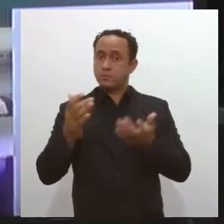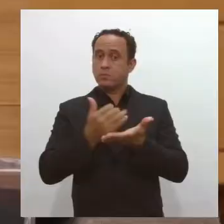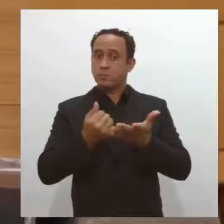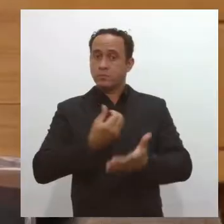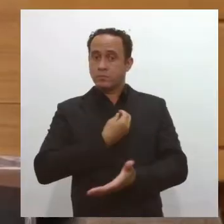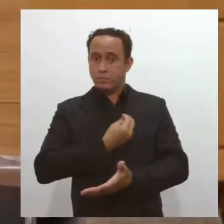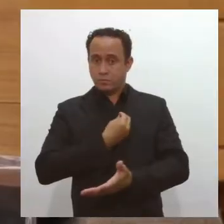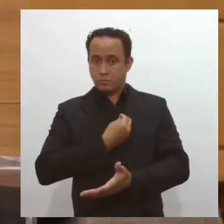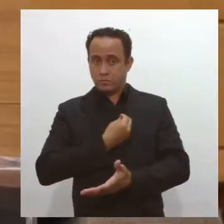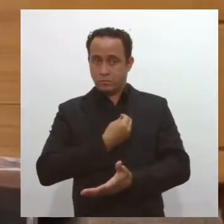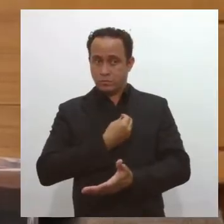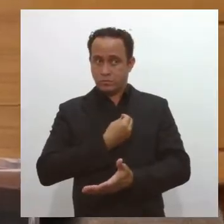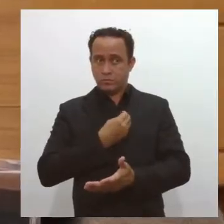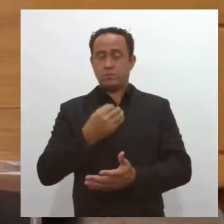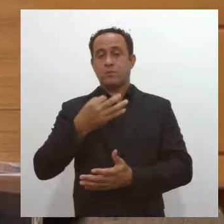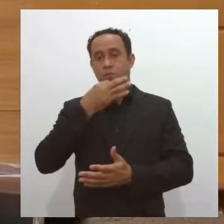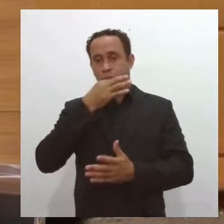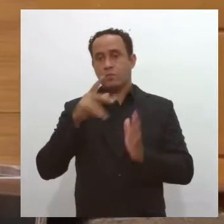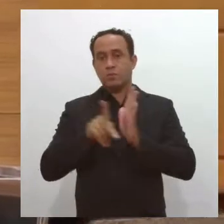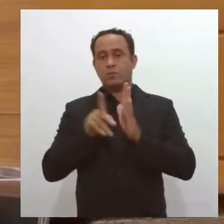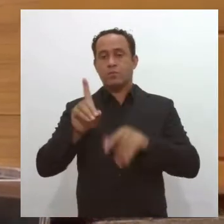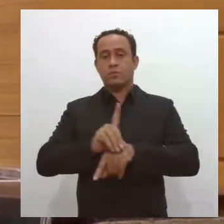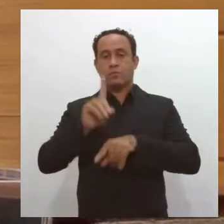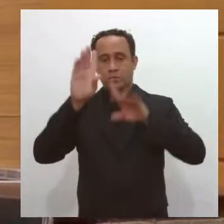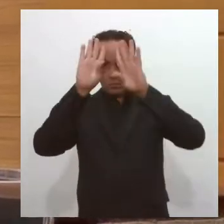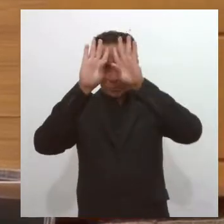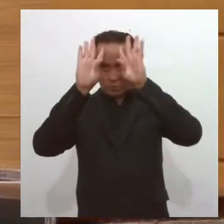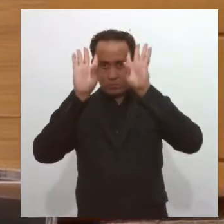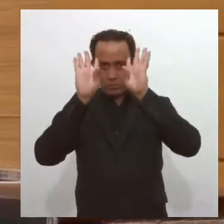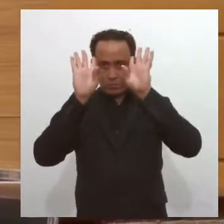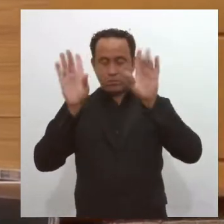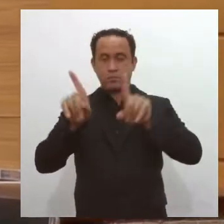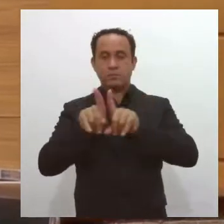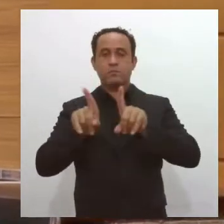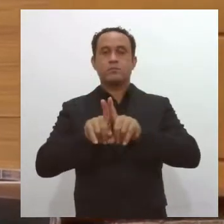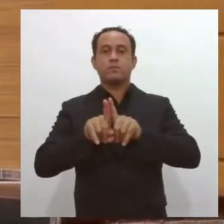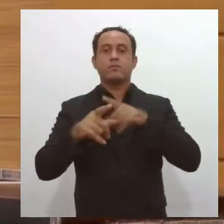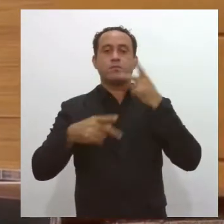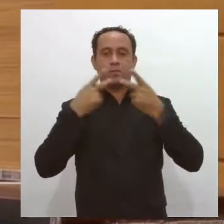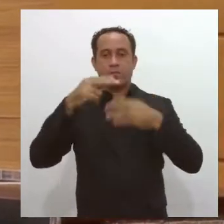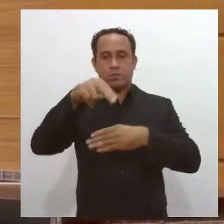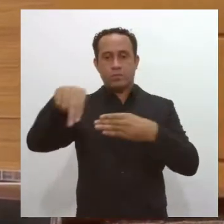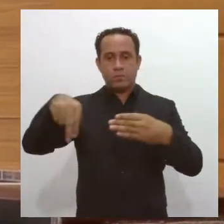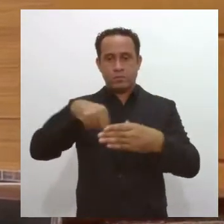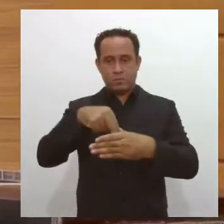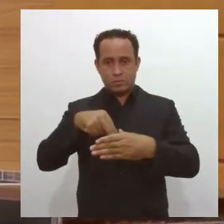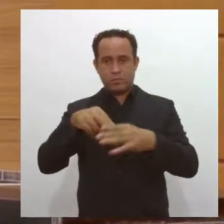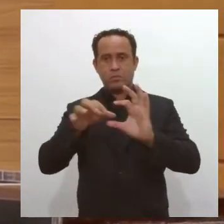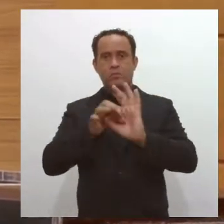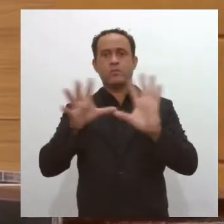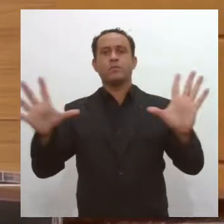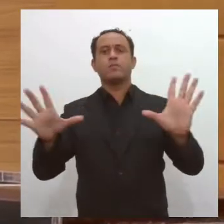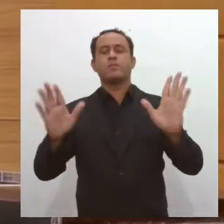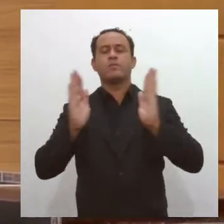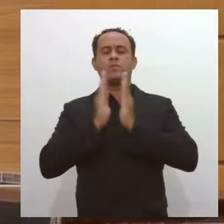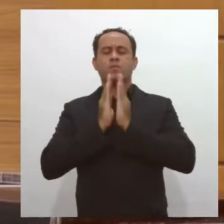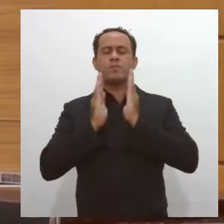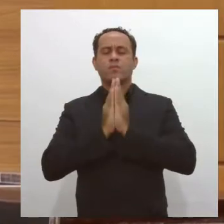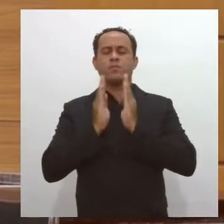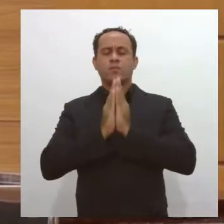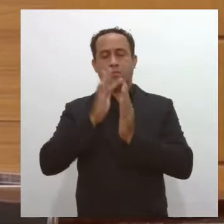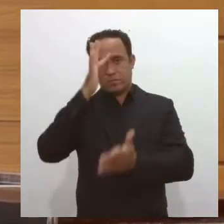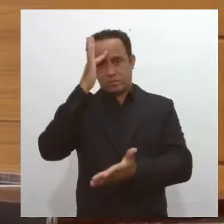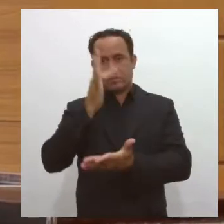vidas. Em seu pronunciamento, o deputado Dr. Samuel Carvalho usou a tribuna para defender a liberdade de culto religioso e